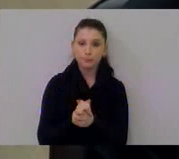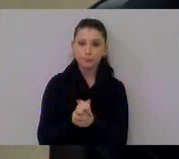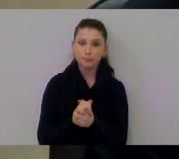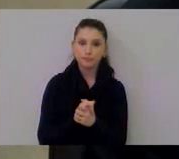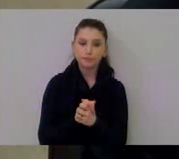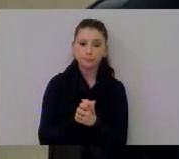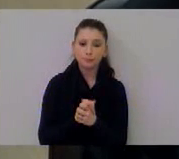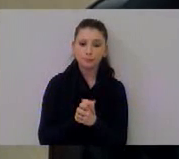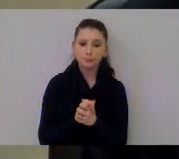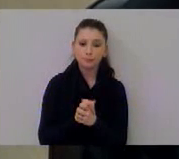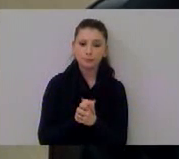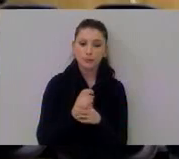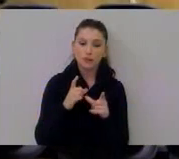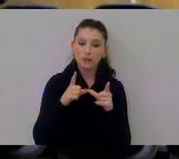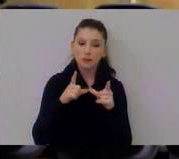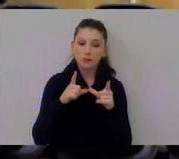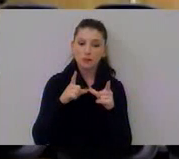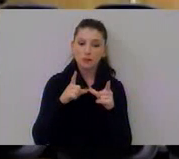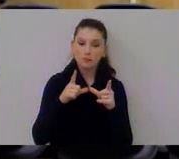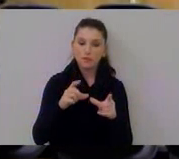Requerimento